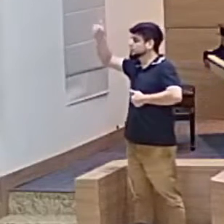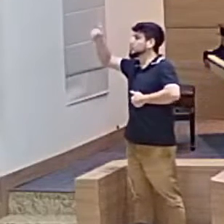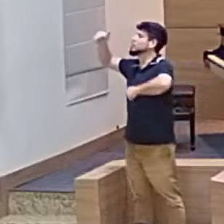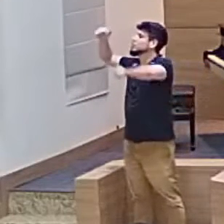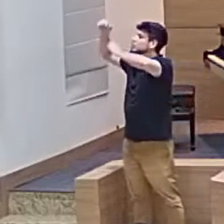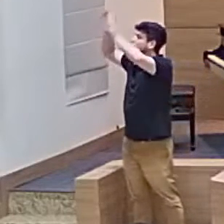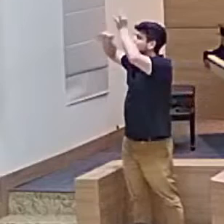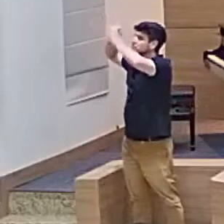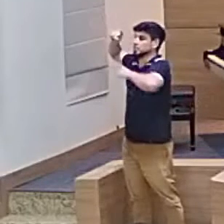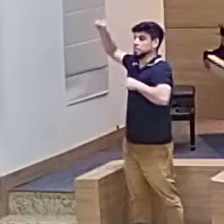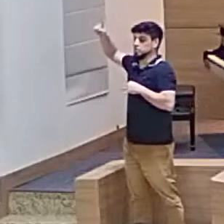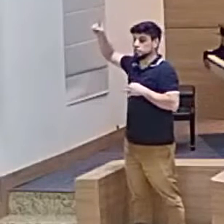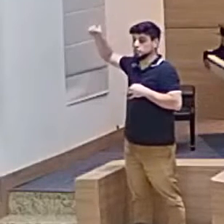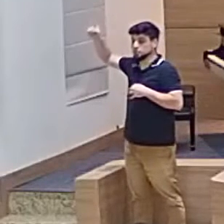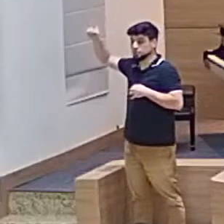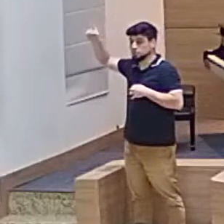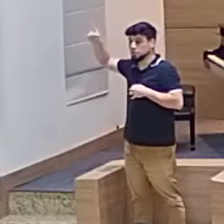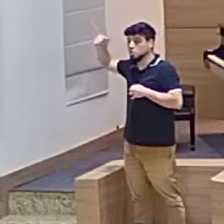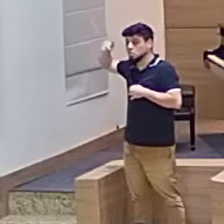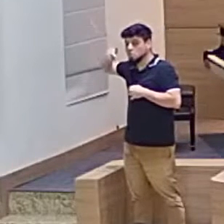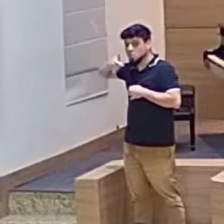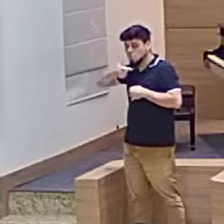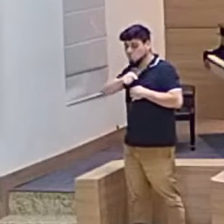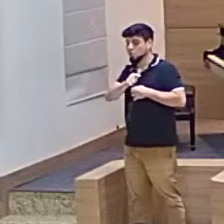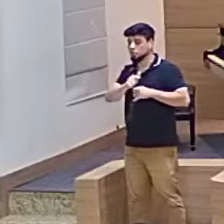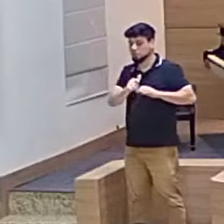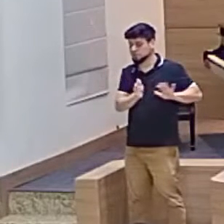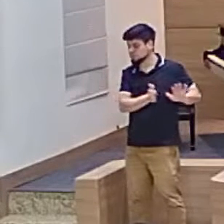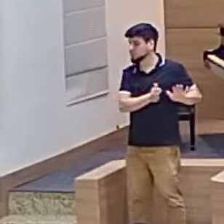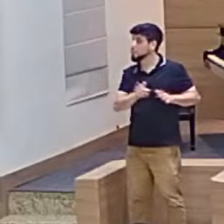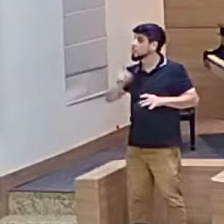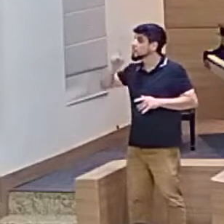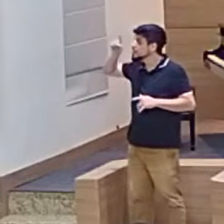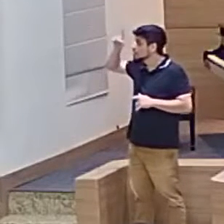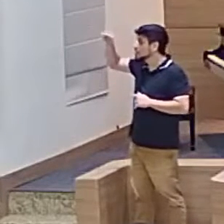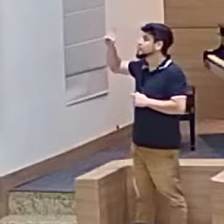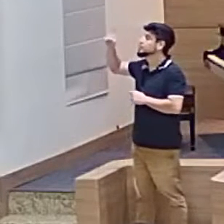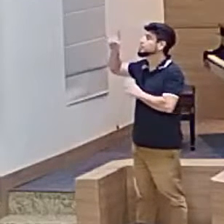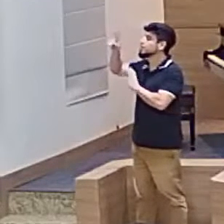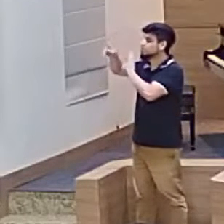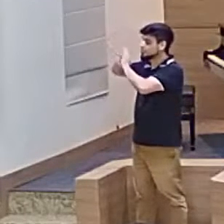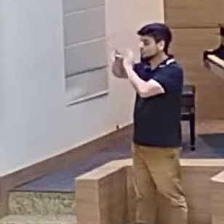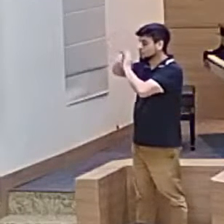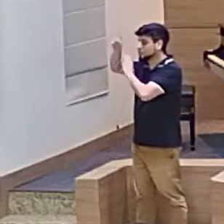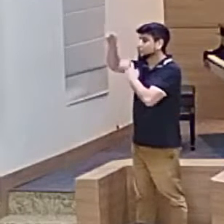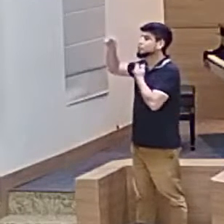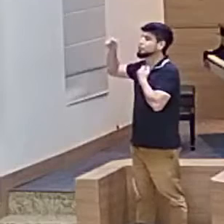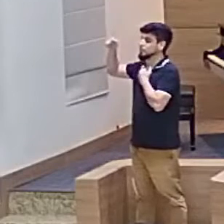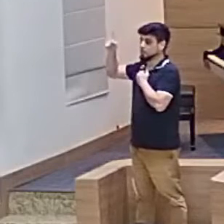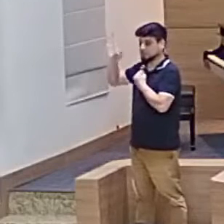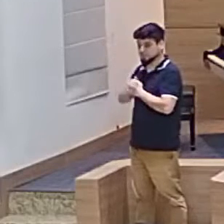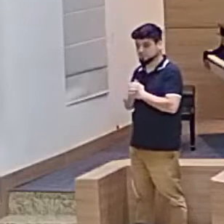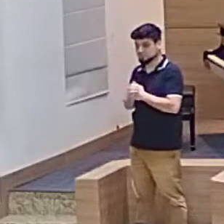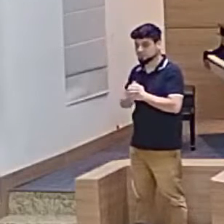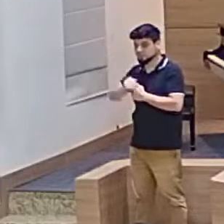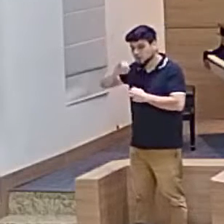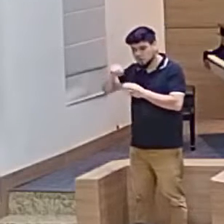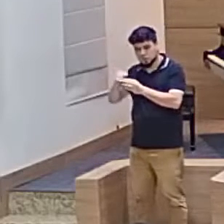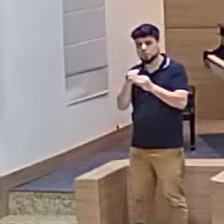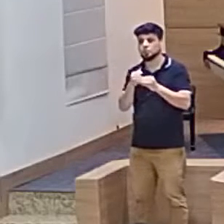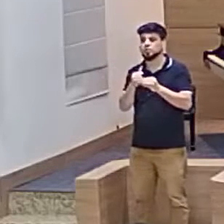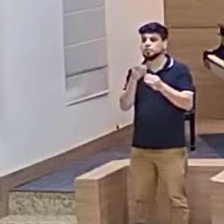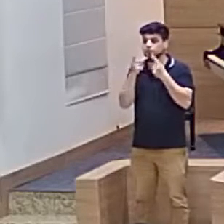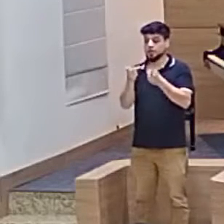é um apenas o sobretudo é a vontade de Deus na vida da família então Josué continuaria choque fora